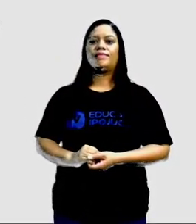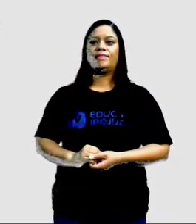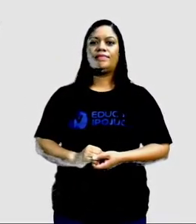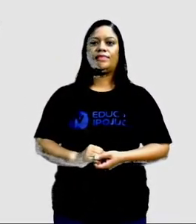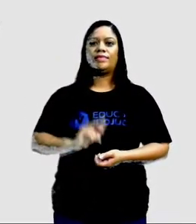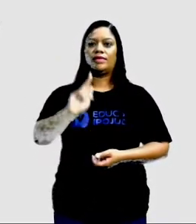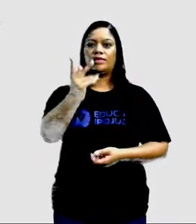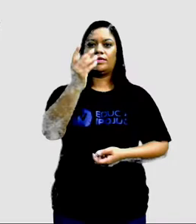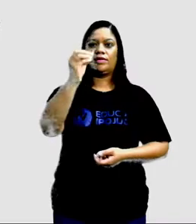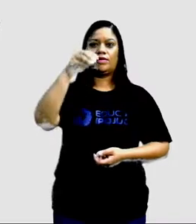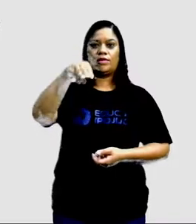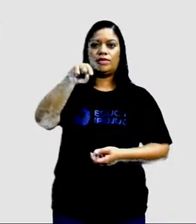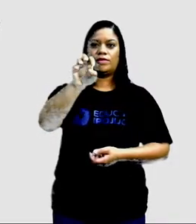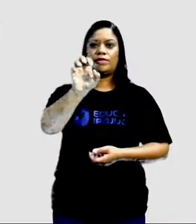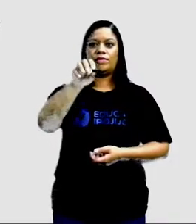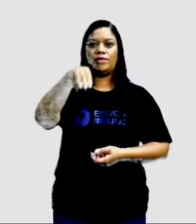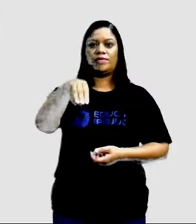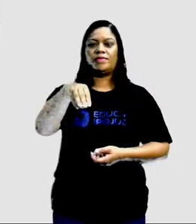homem.